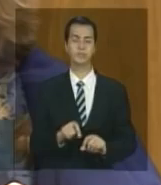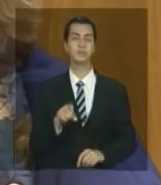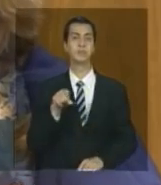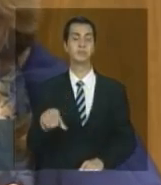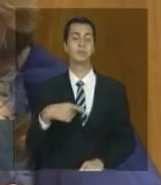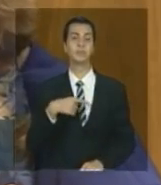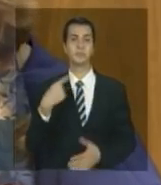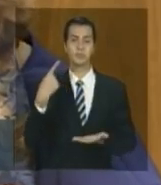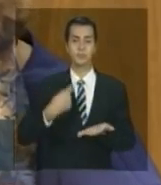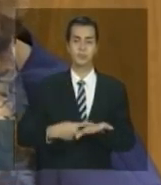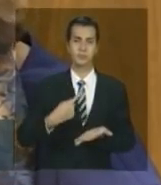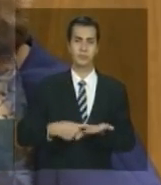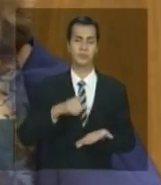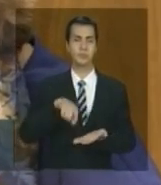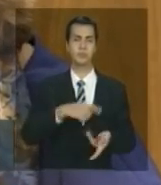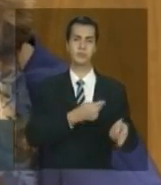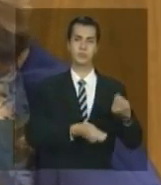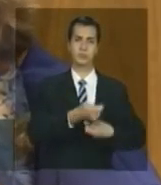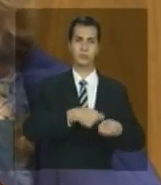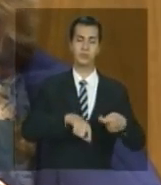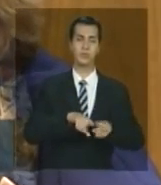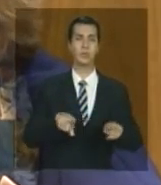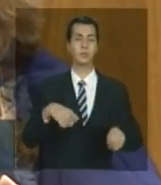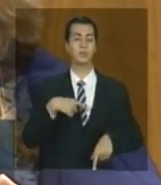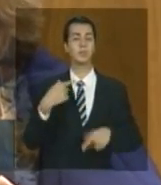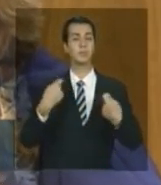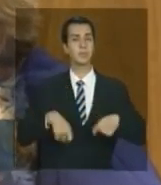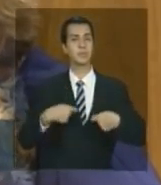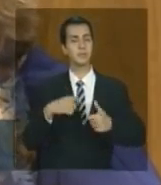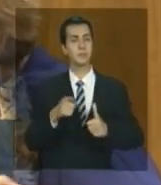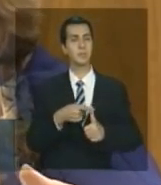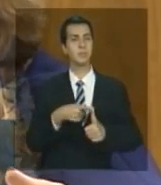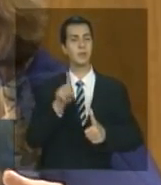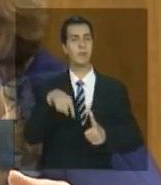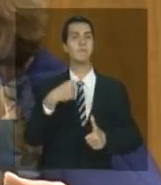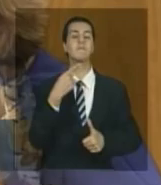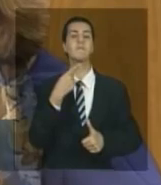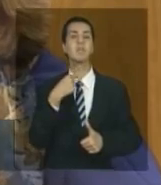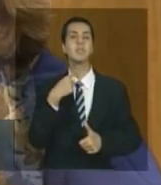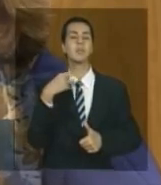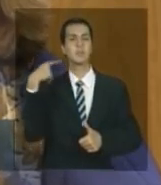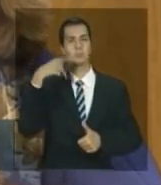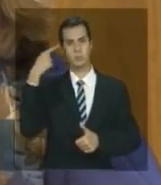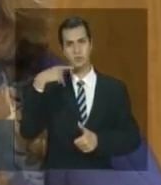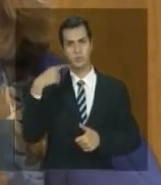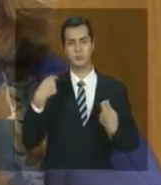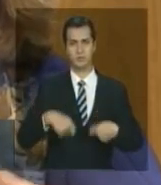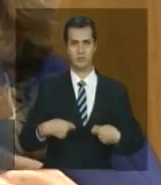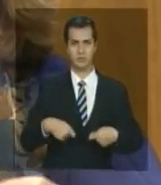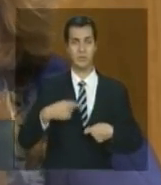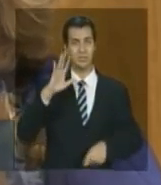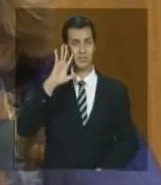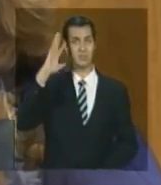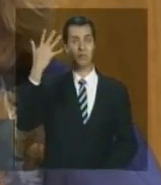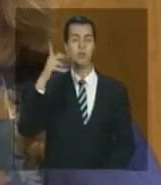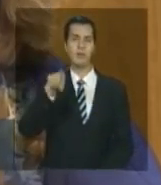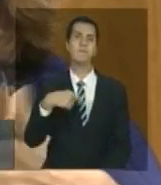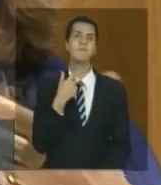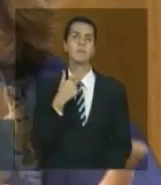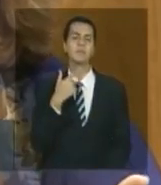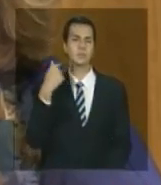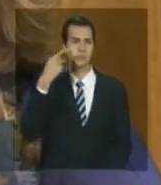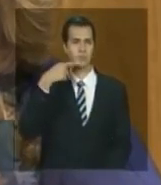à agenda econômica, ela resulta de uma vontade política. Eu acho que a decisão é política de